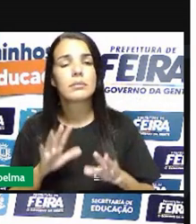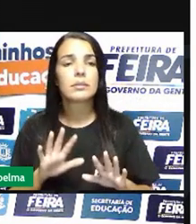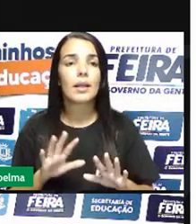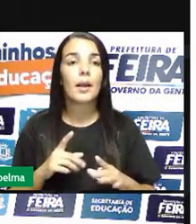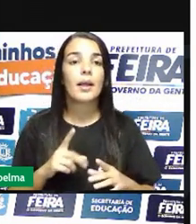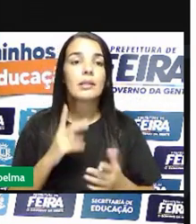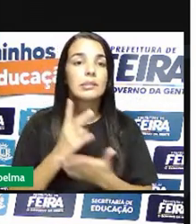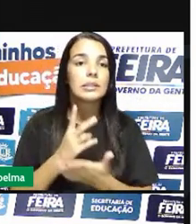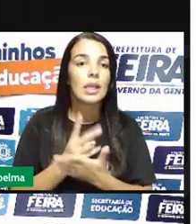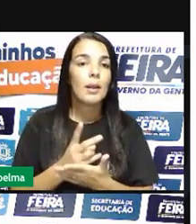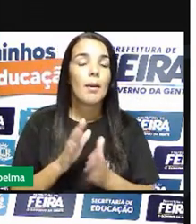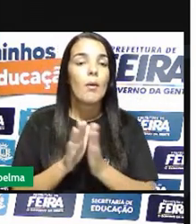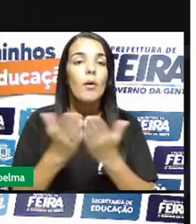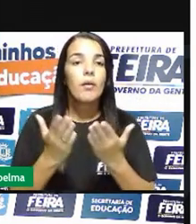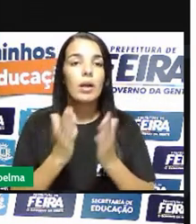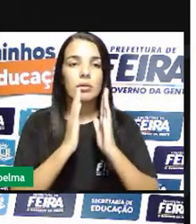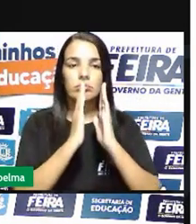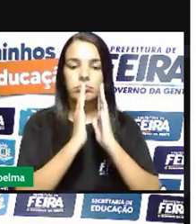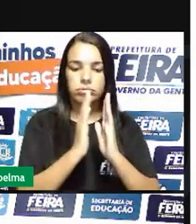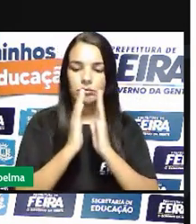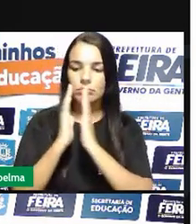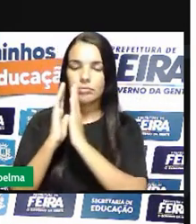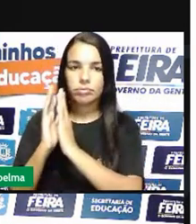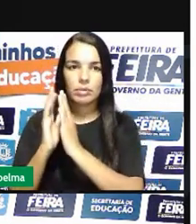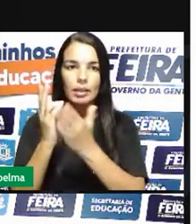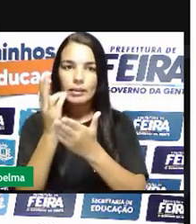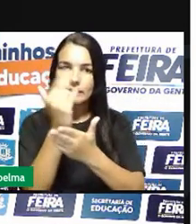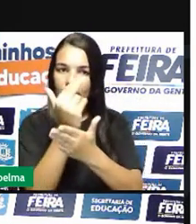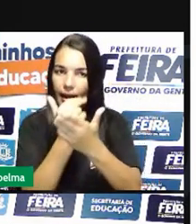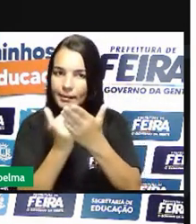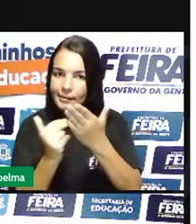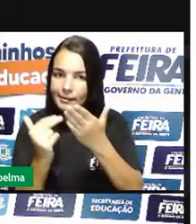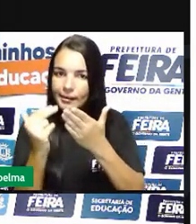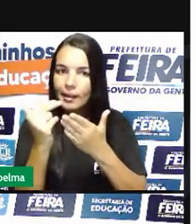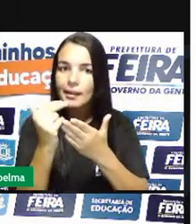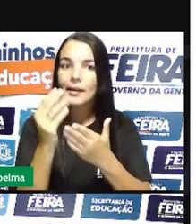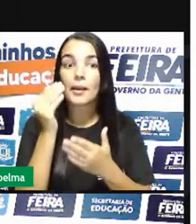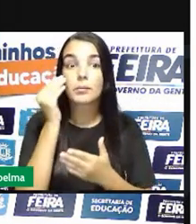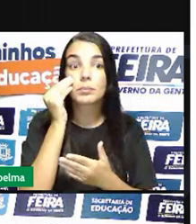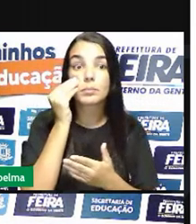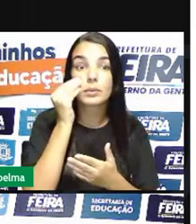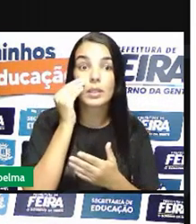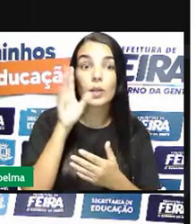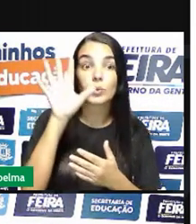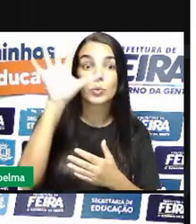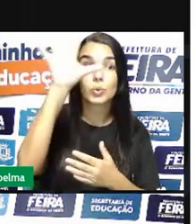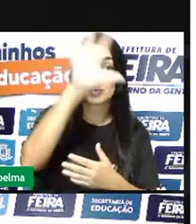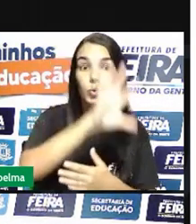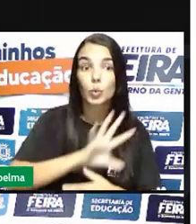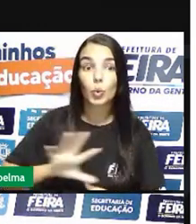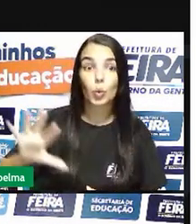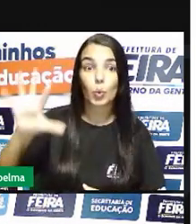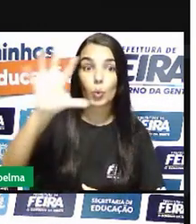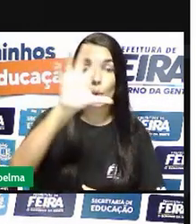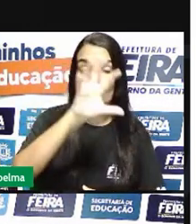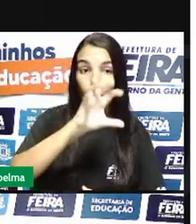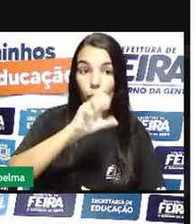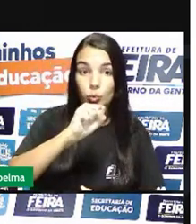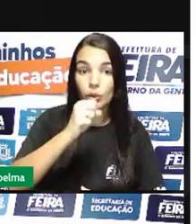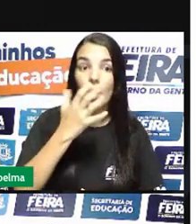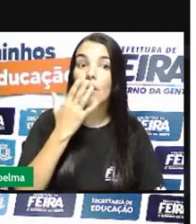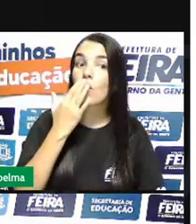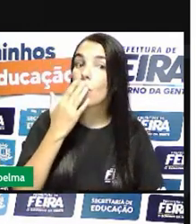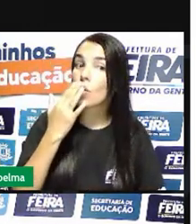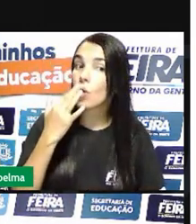geralmente quando a gente vai fazer na forma de desenho de figura é a parte que a gente vai escolher a